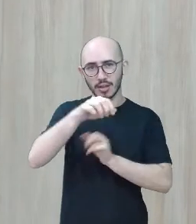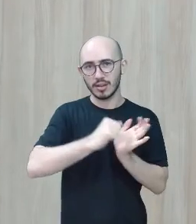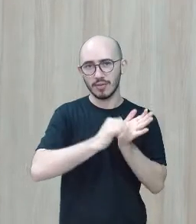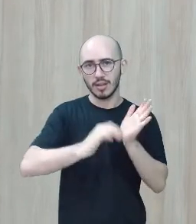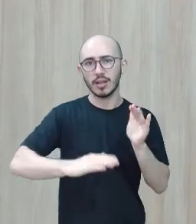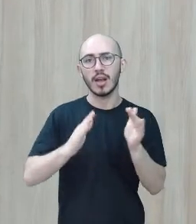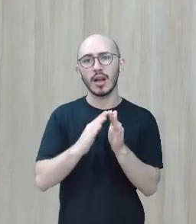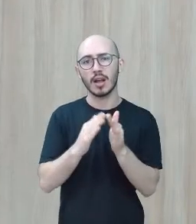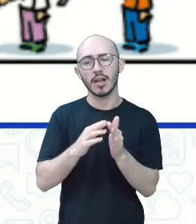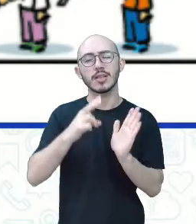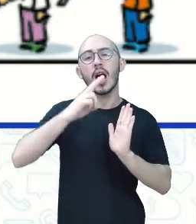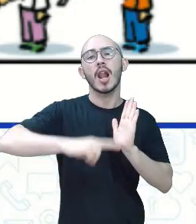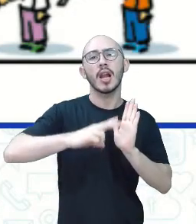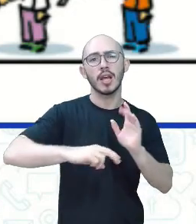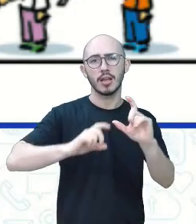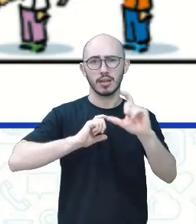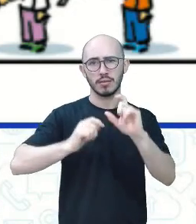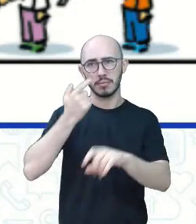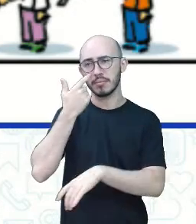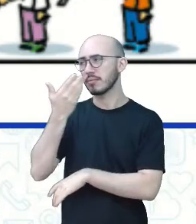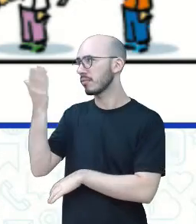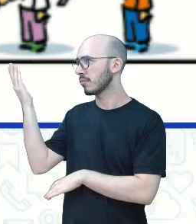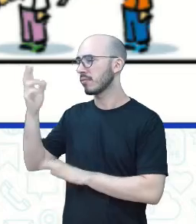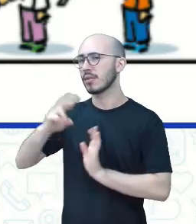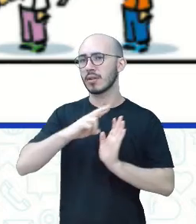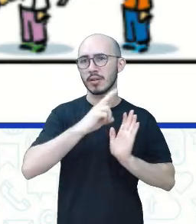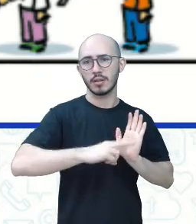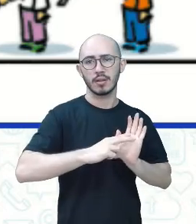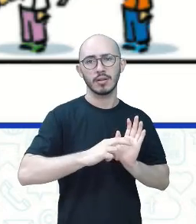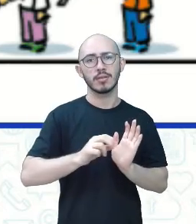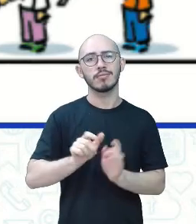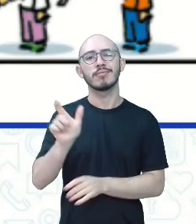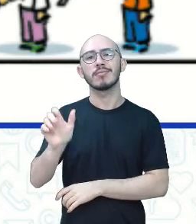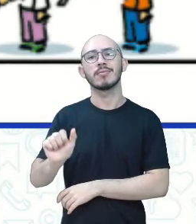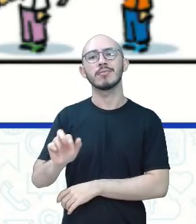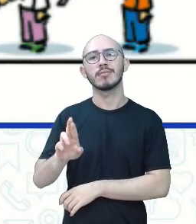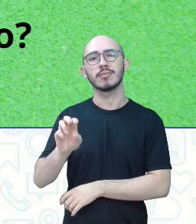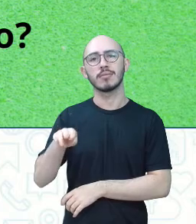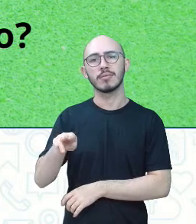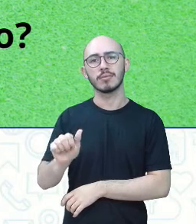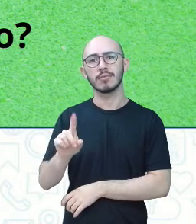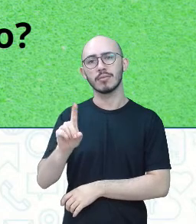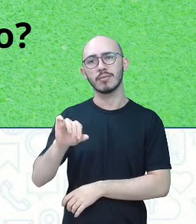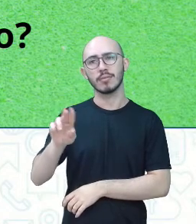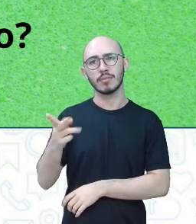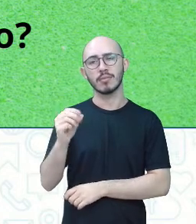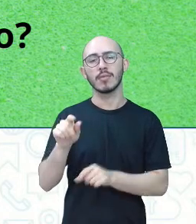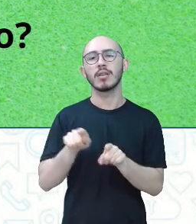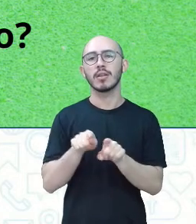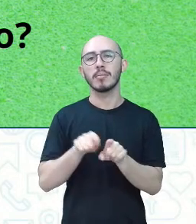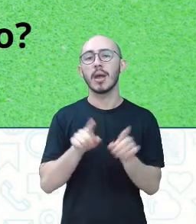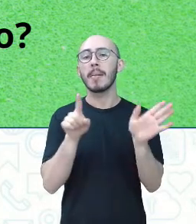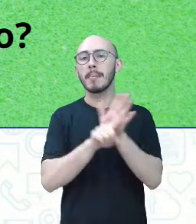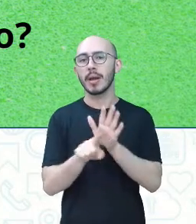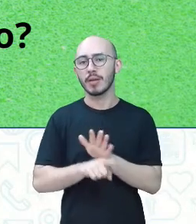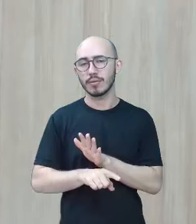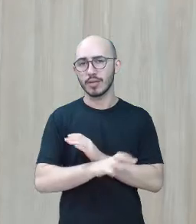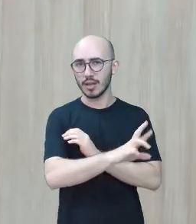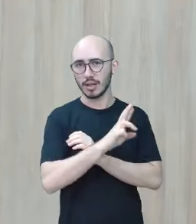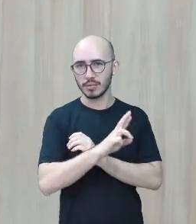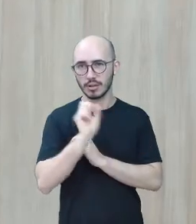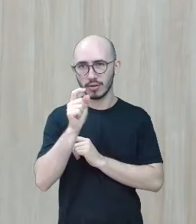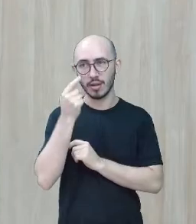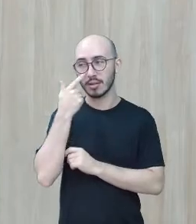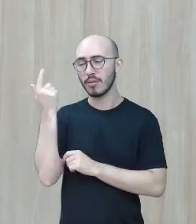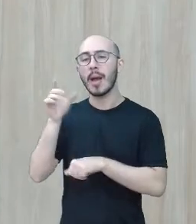vocês lessem essa tirinha de Armandinho e respondessem essas perguntas. E aí vocês